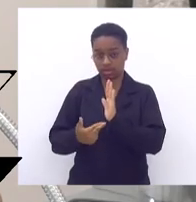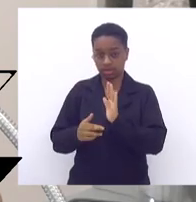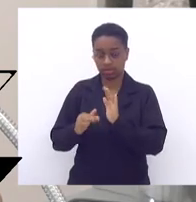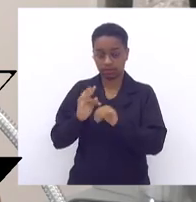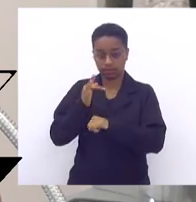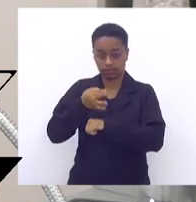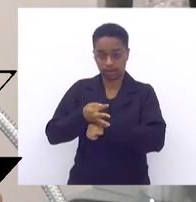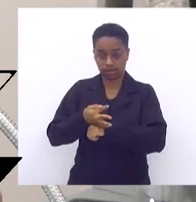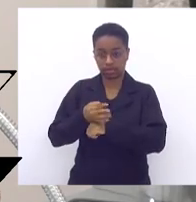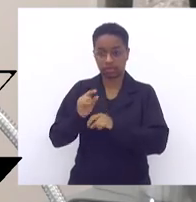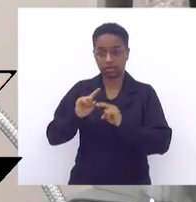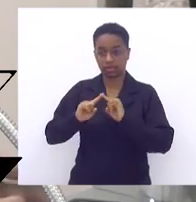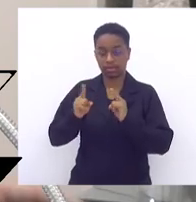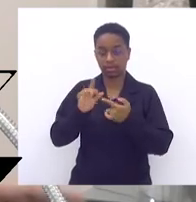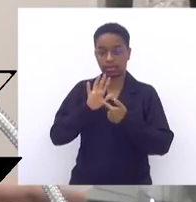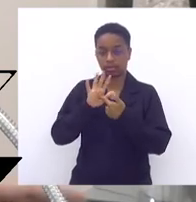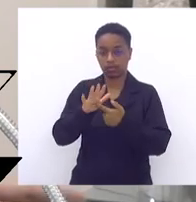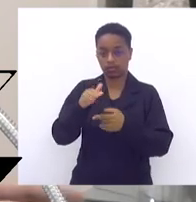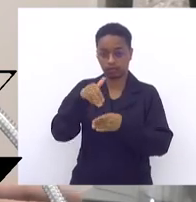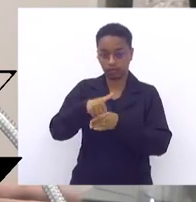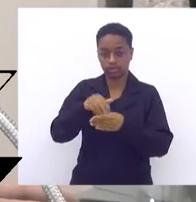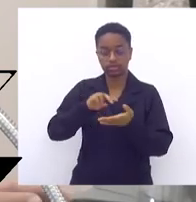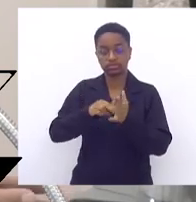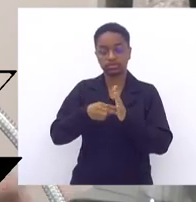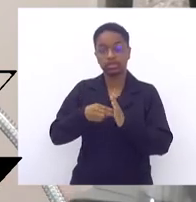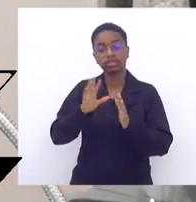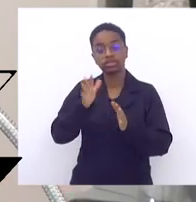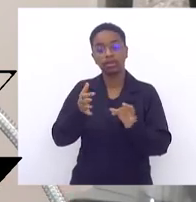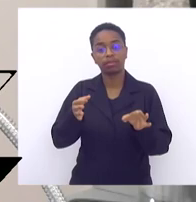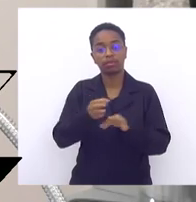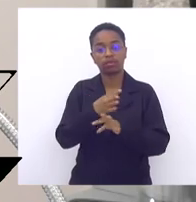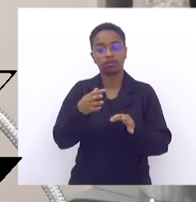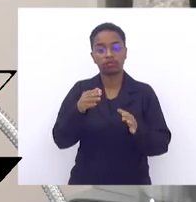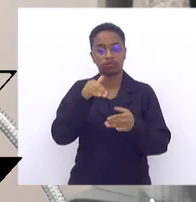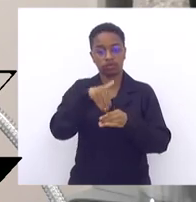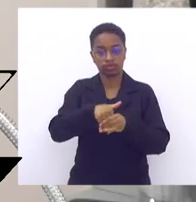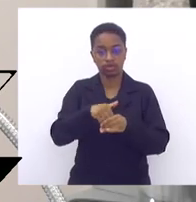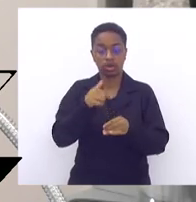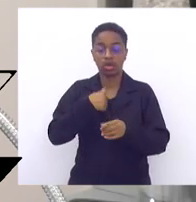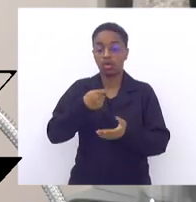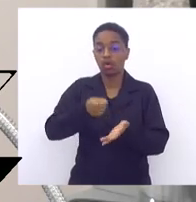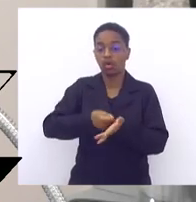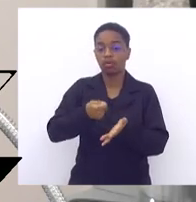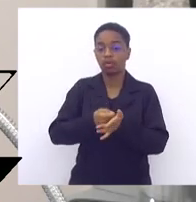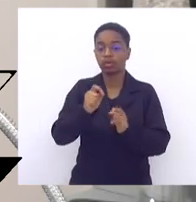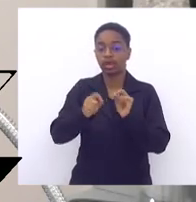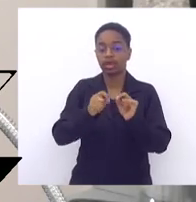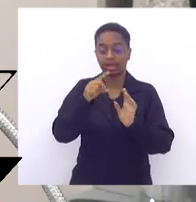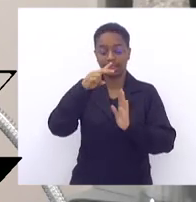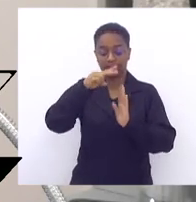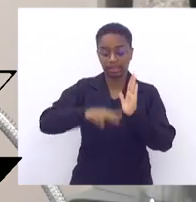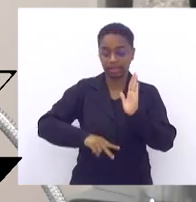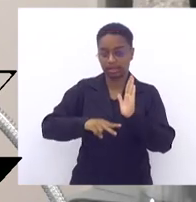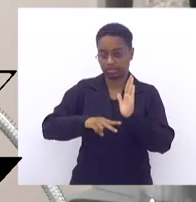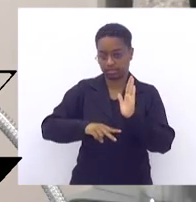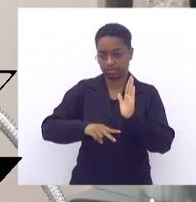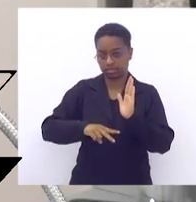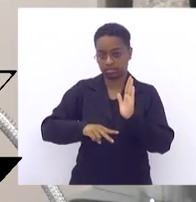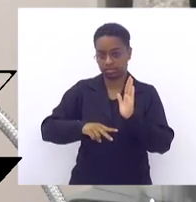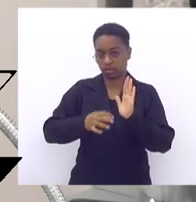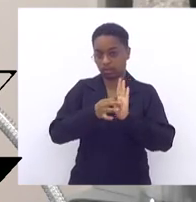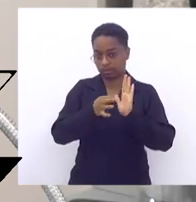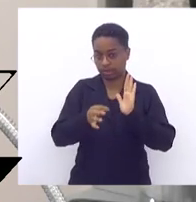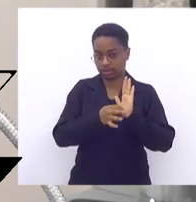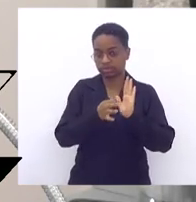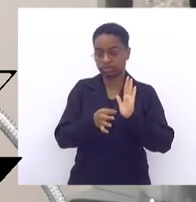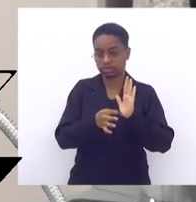voto. Acabamos de fazer isso aqui. O parecer, ele já votou. Ele já votou. Eu só sou obrigado, por lealdade processual, a ler o parecer que está na